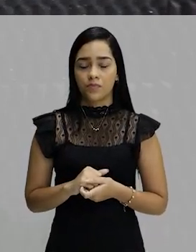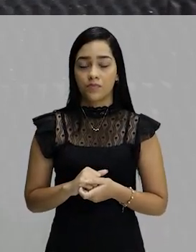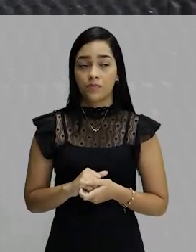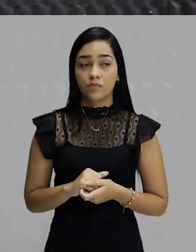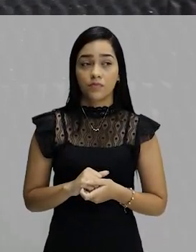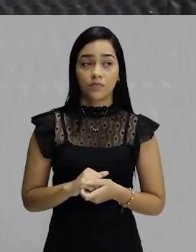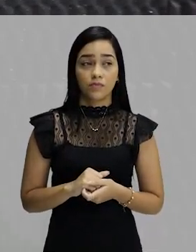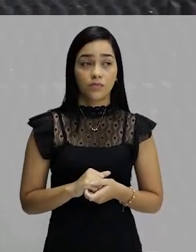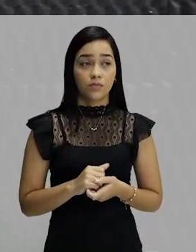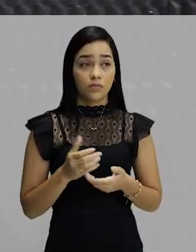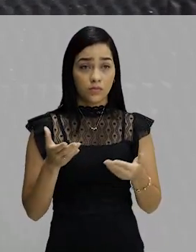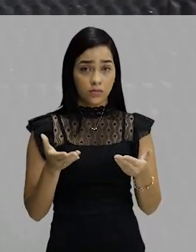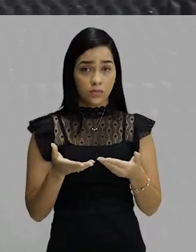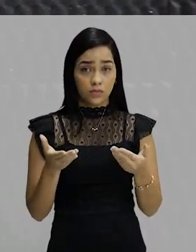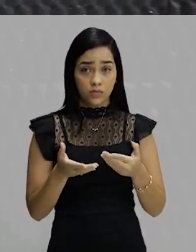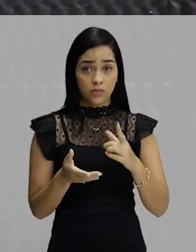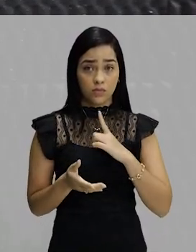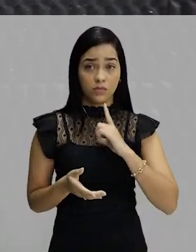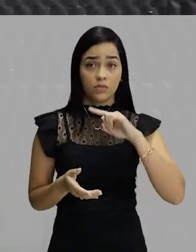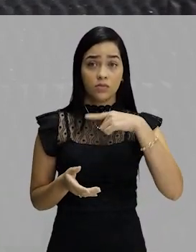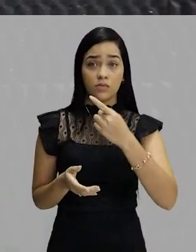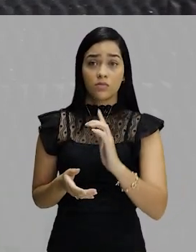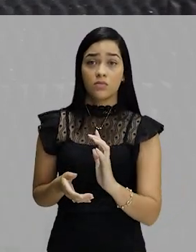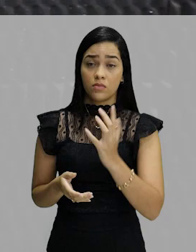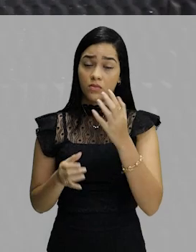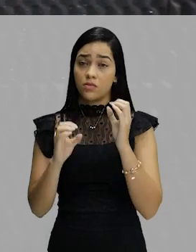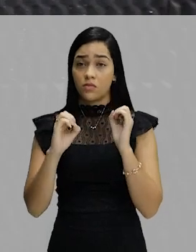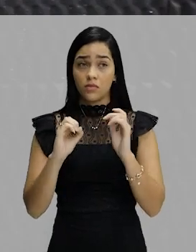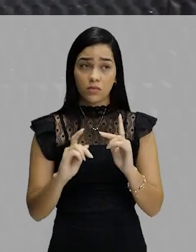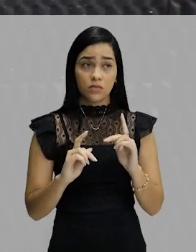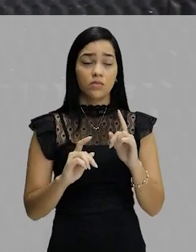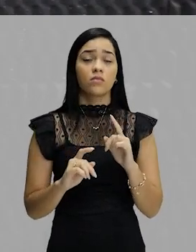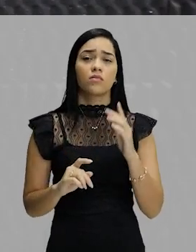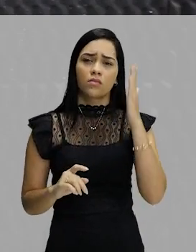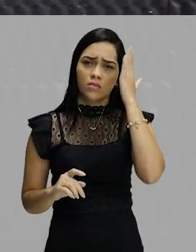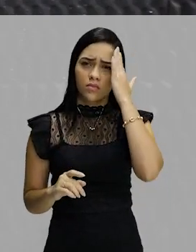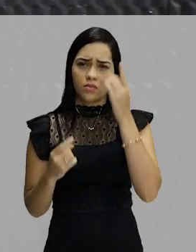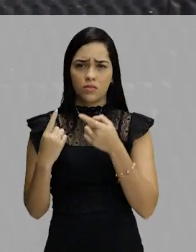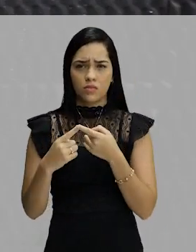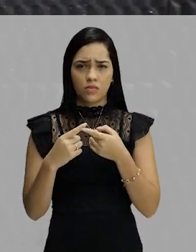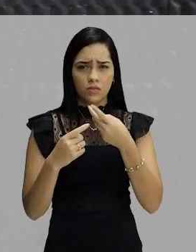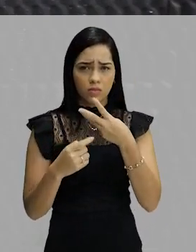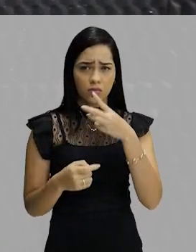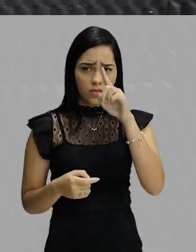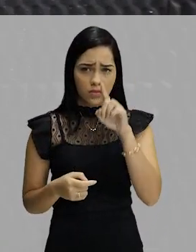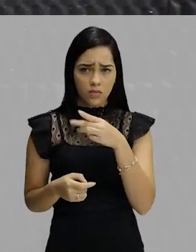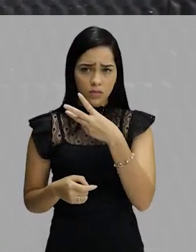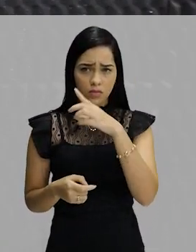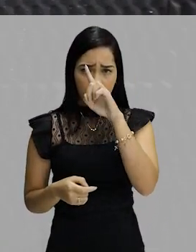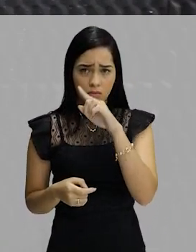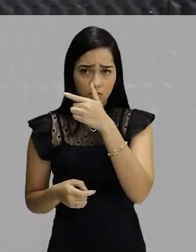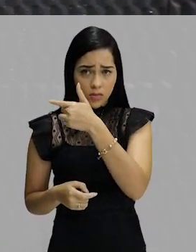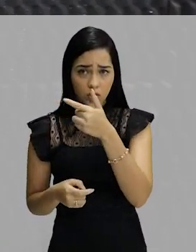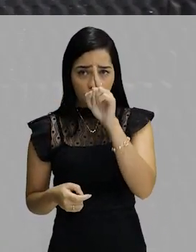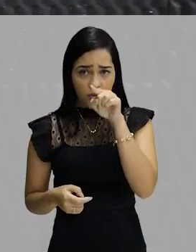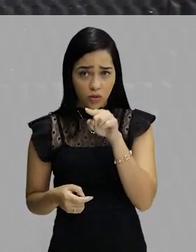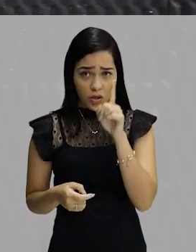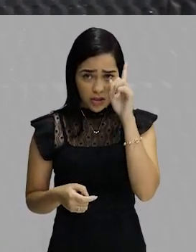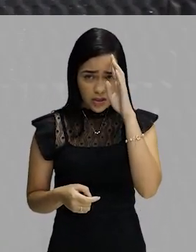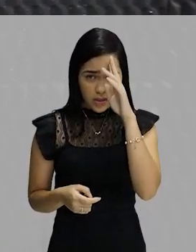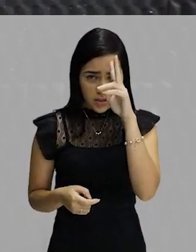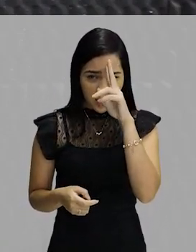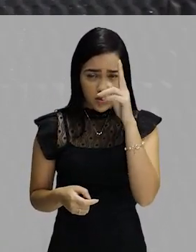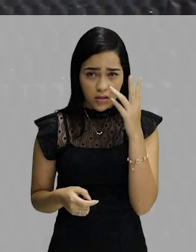Ora, agora, outra situação. Beleza. Entenderam por que é 3 fatorial, 3 fatorial, 2 fatorial e 2